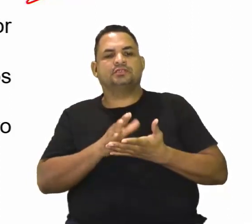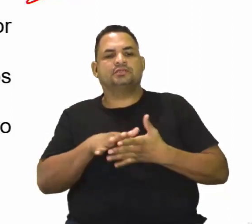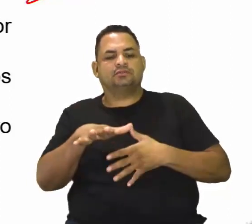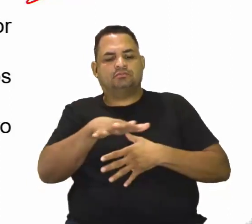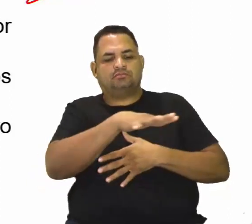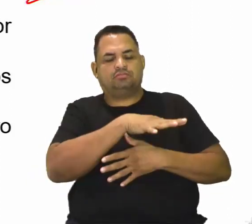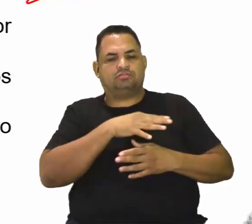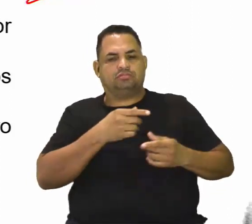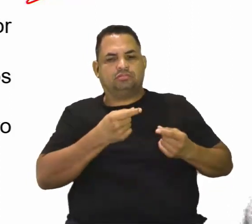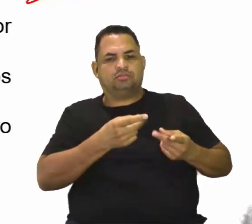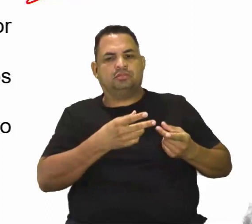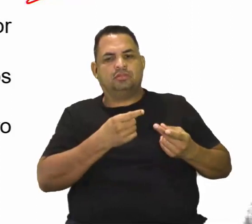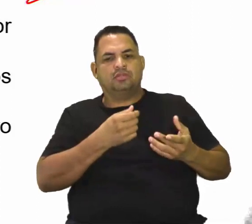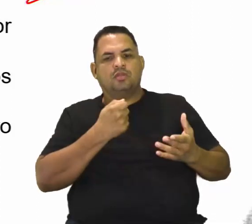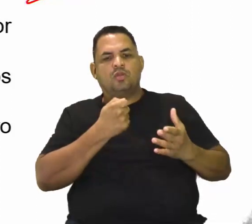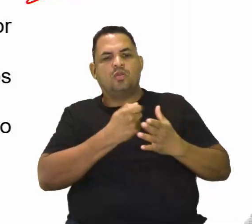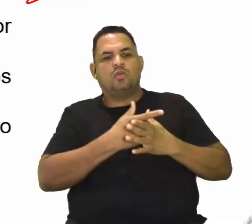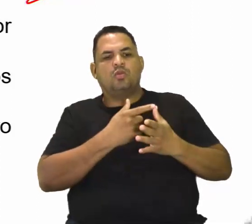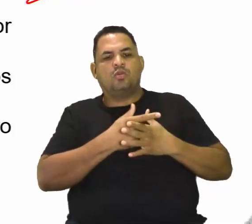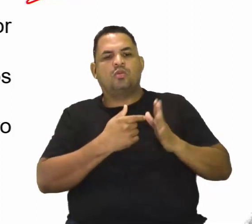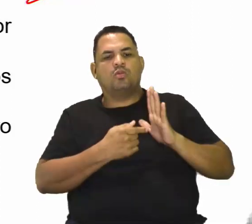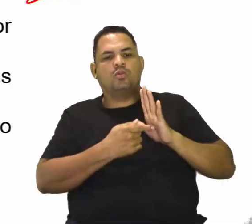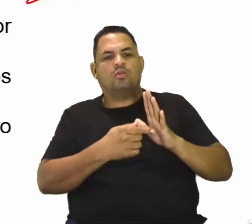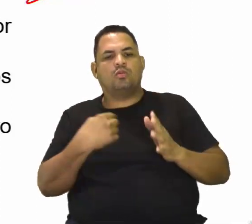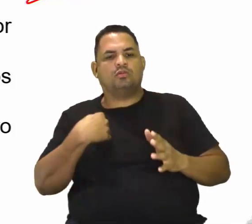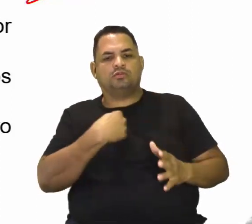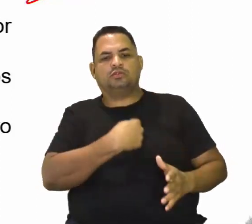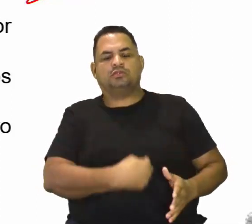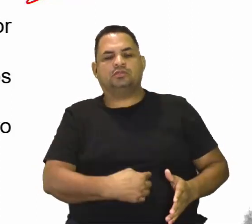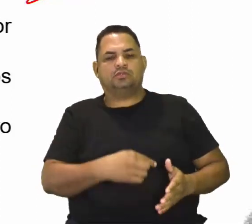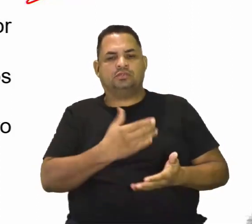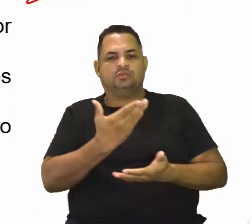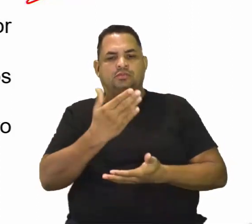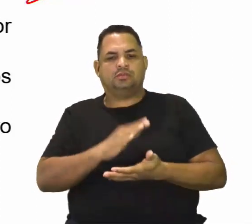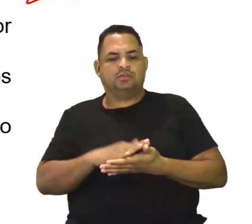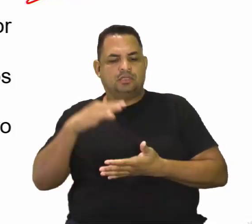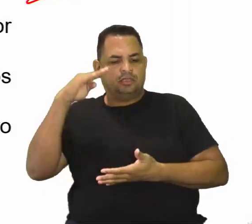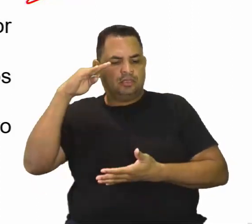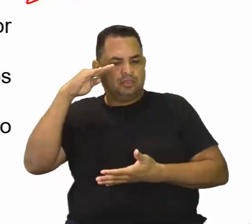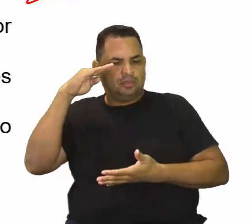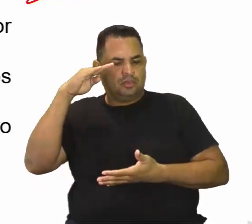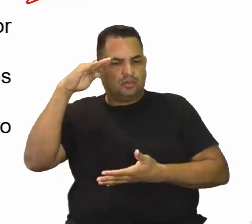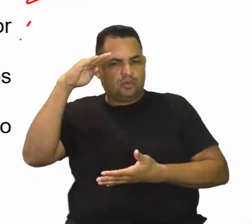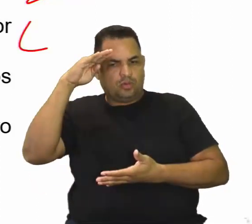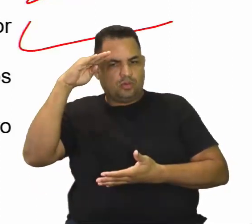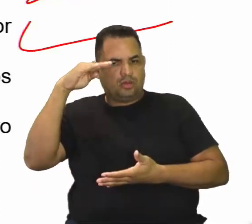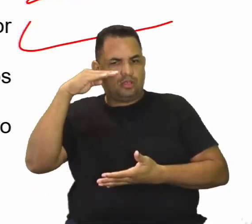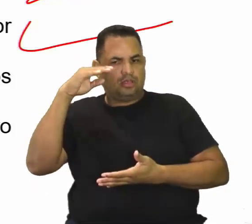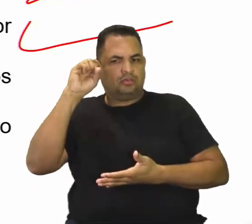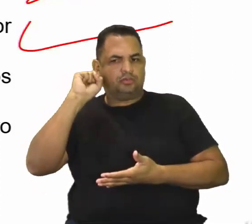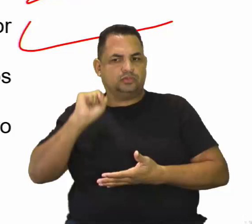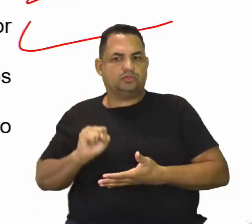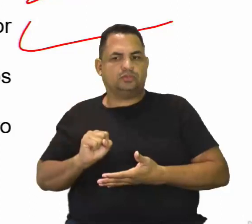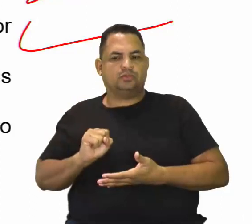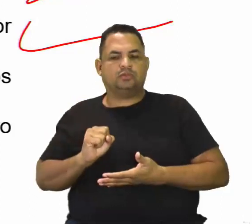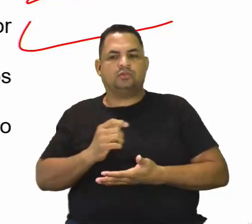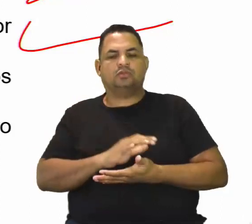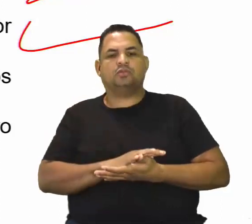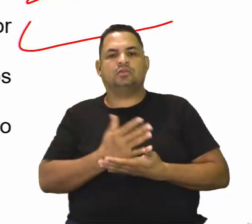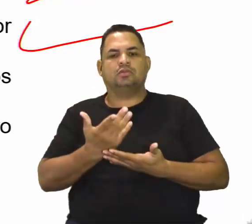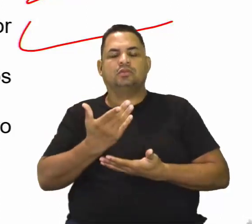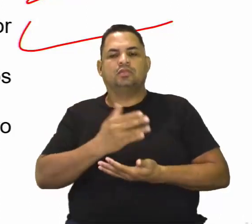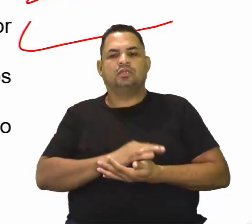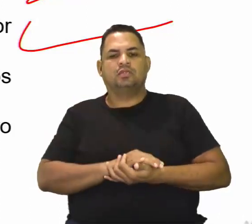mercado comprador representado pela China e Coreia do Sul, que é isso que